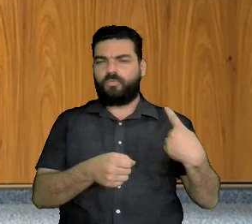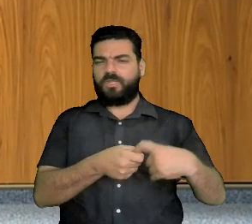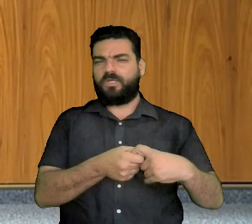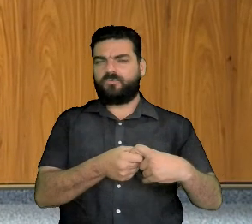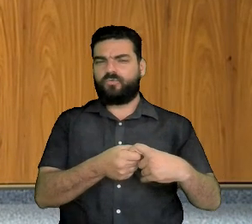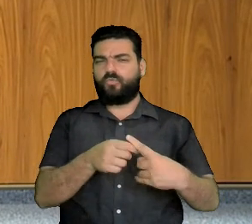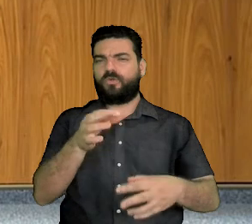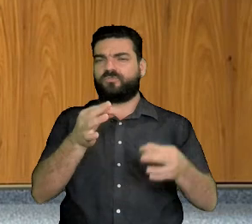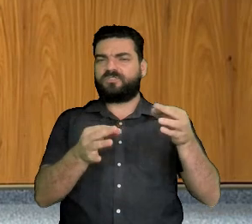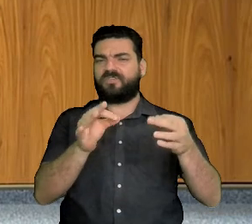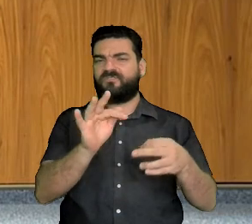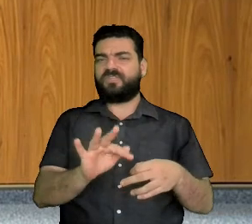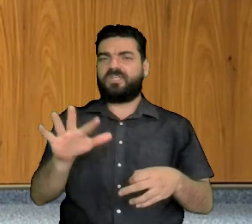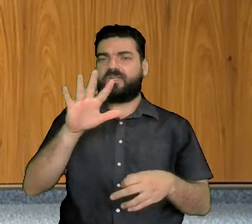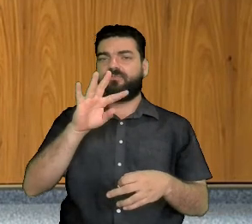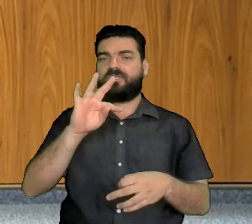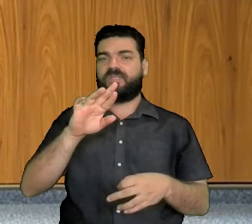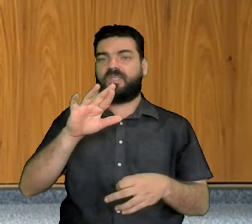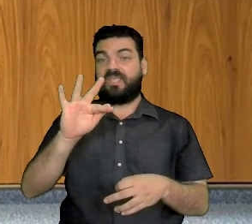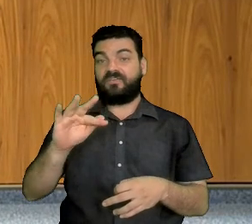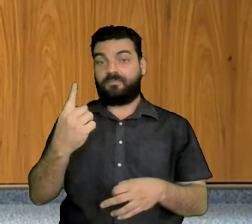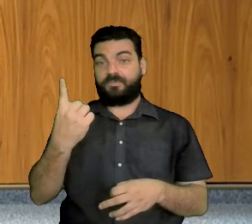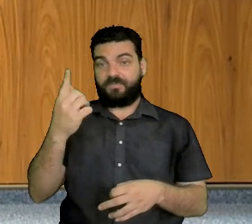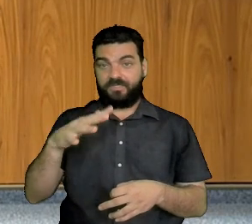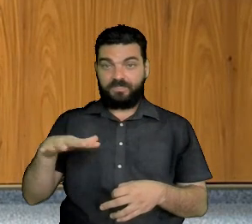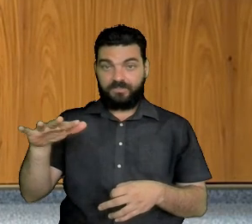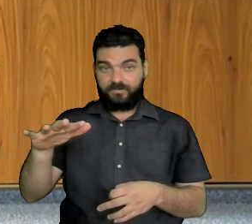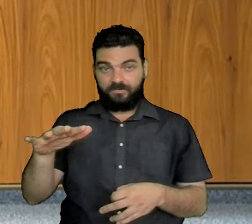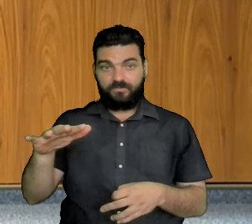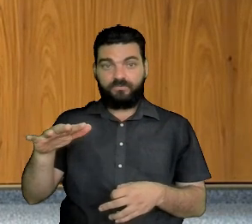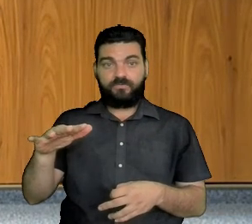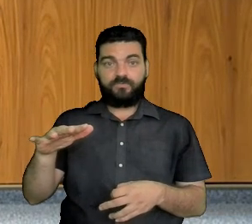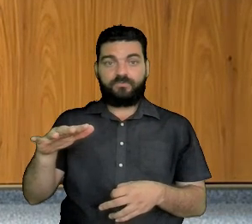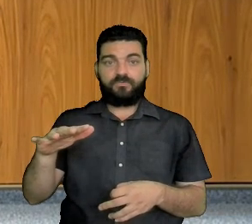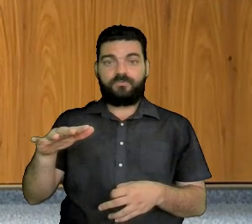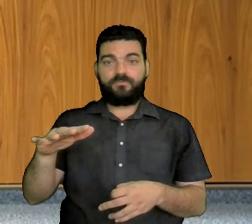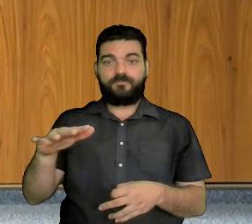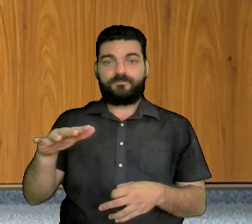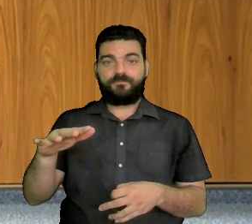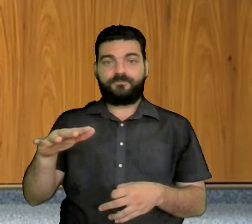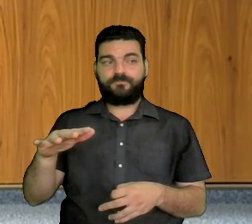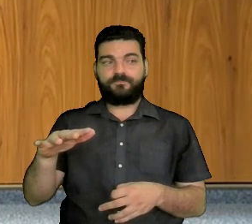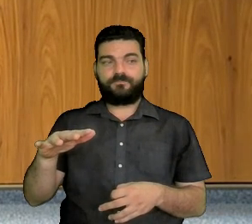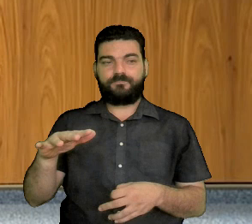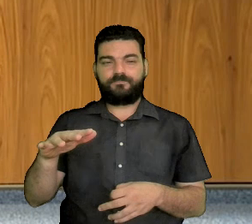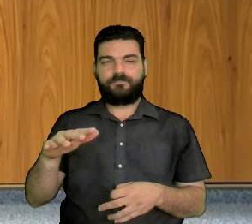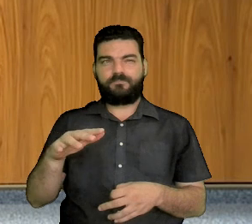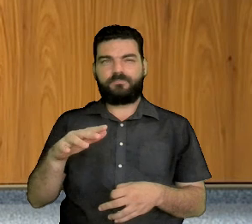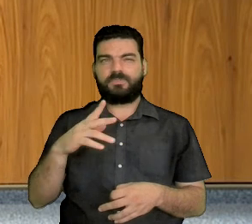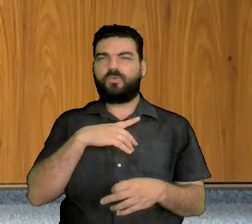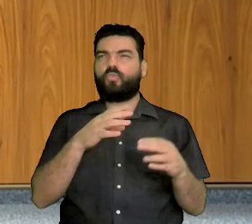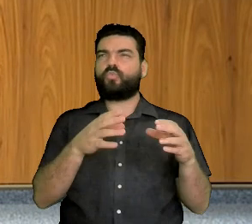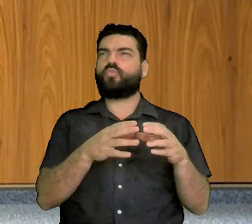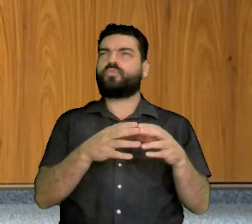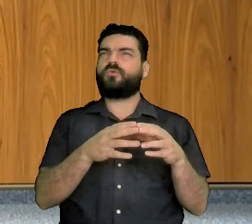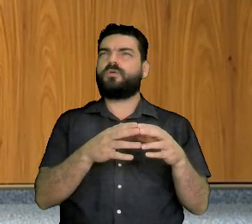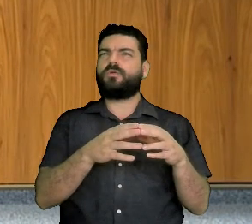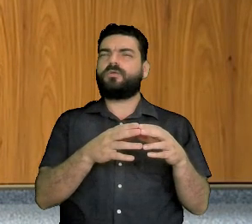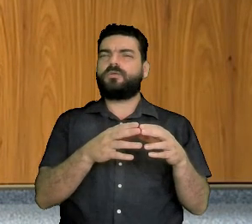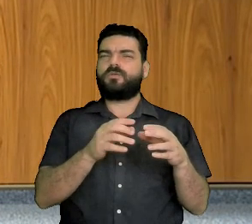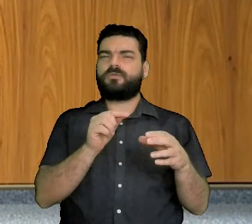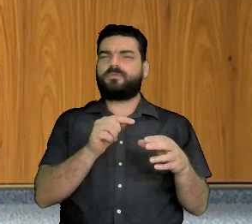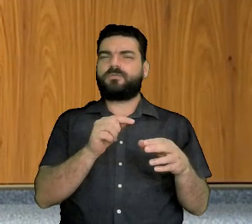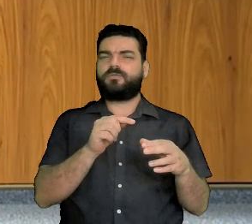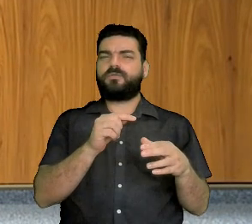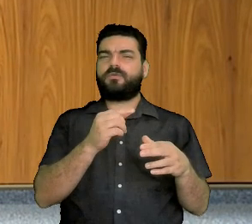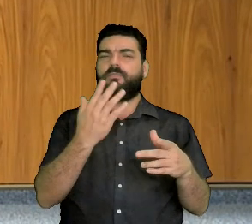Justiça Federal do TRF da Primeira Região, justamente de um mutirão de